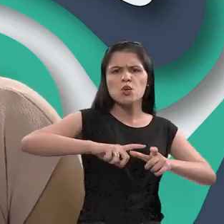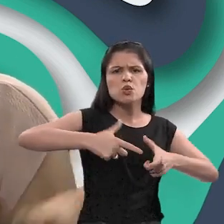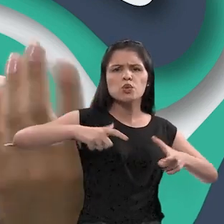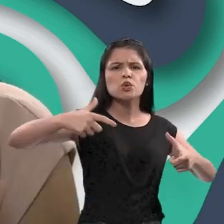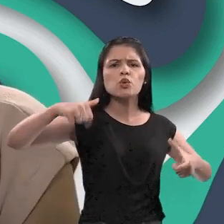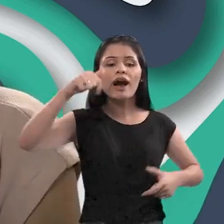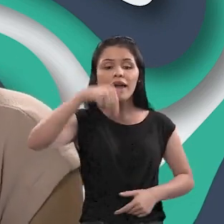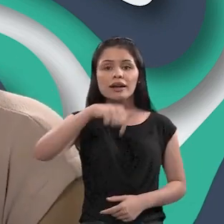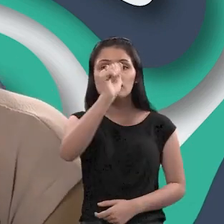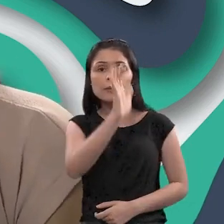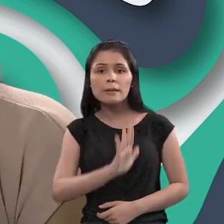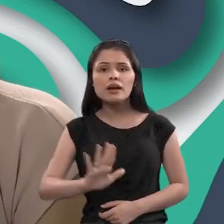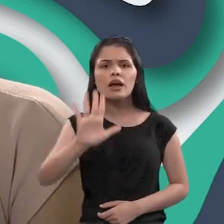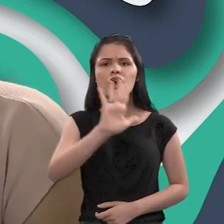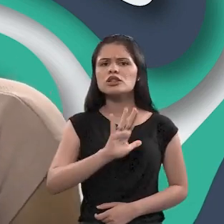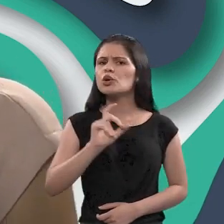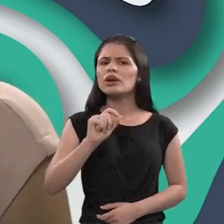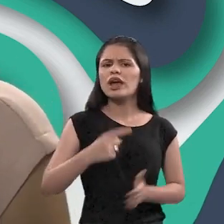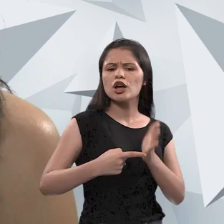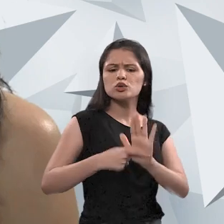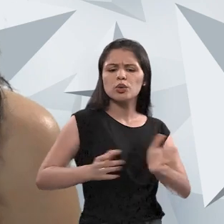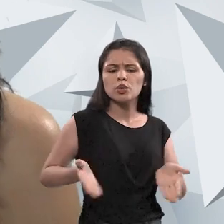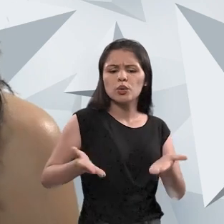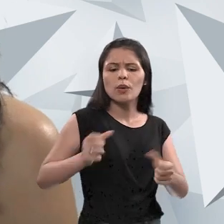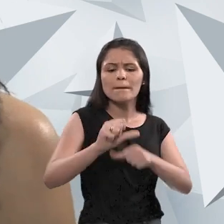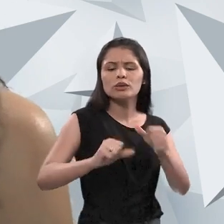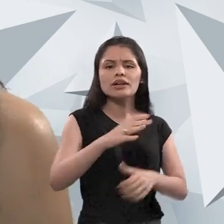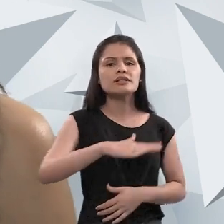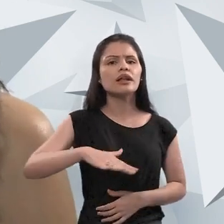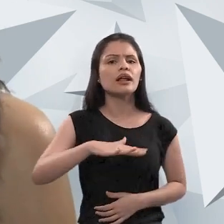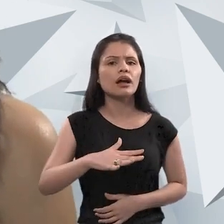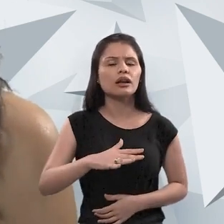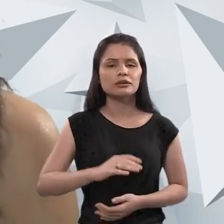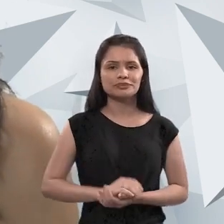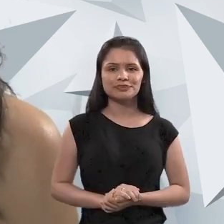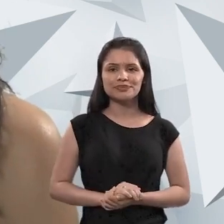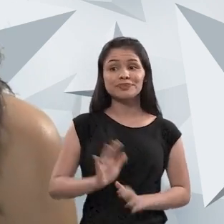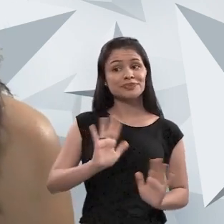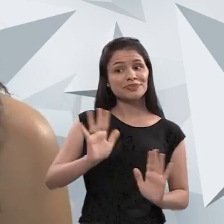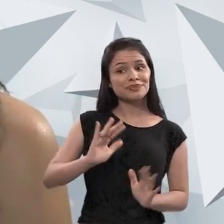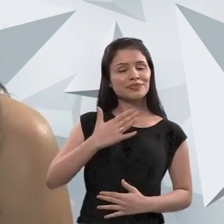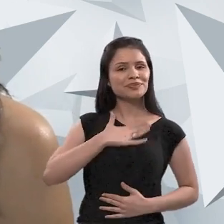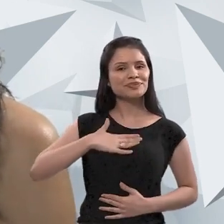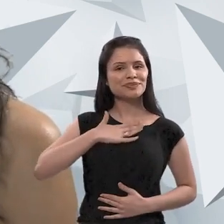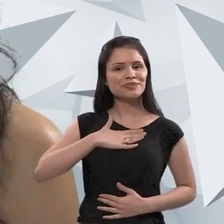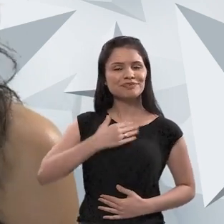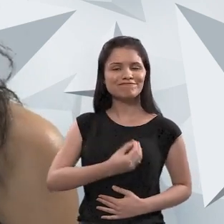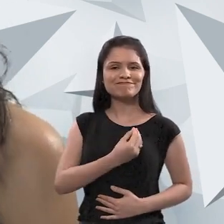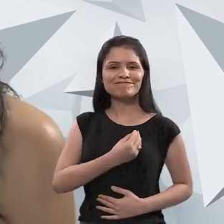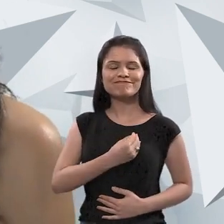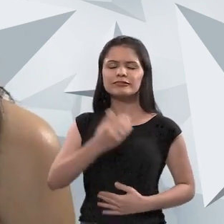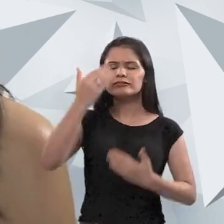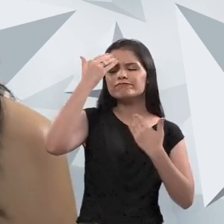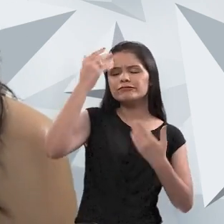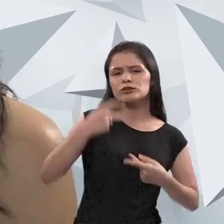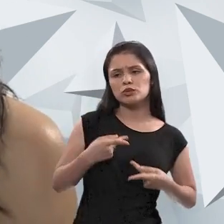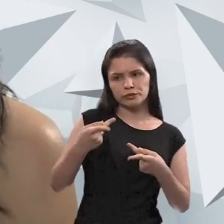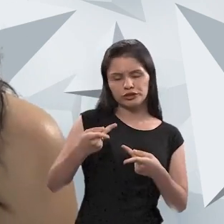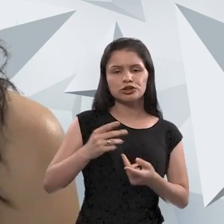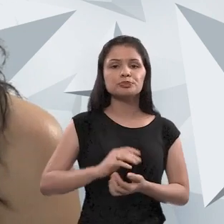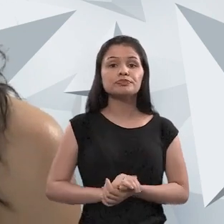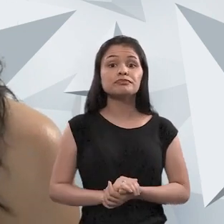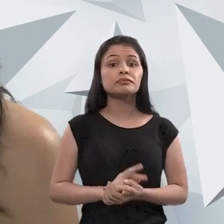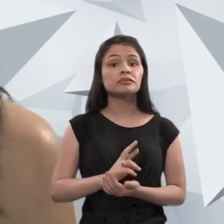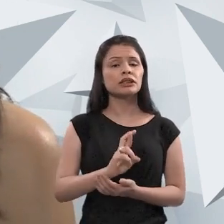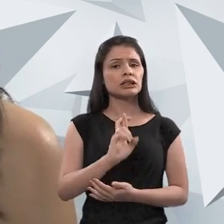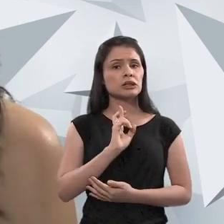país. Que fatores impulsionam as mudanças na área? Olá, é um prazer estar aqui com vocês. Obrigada pelo convite.